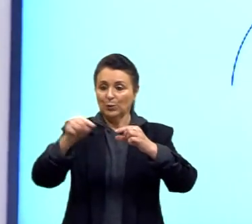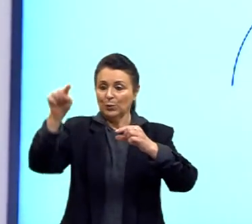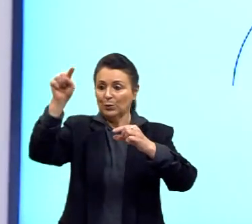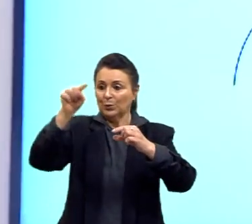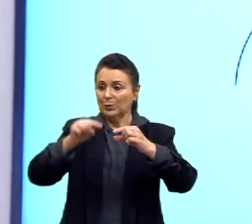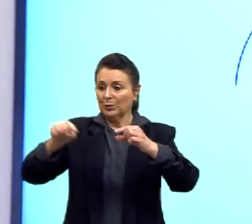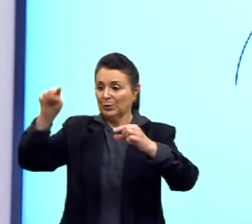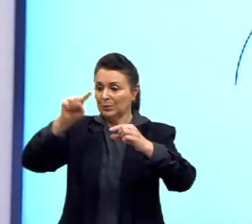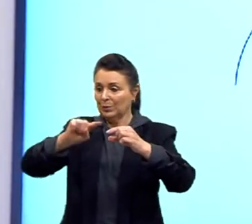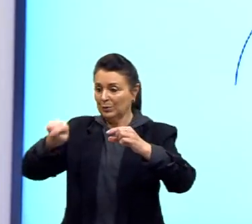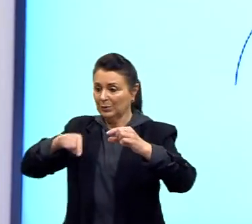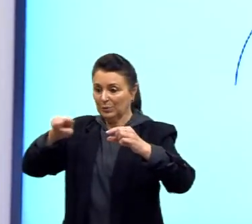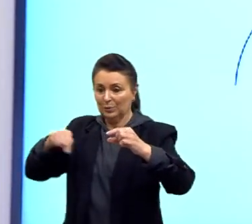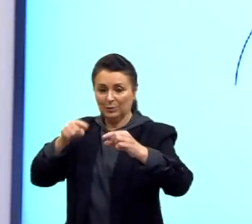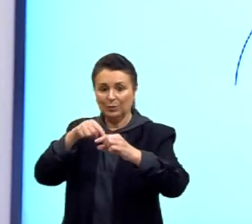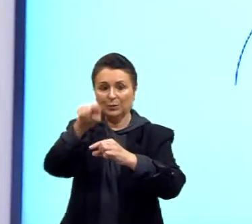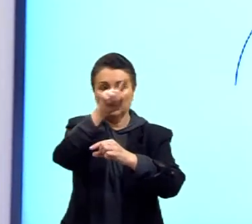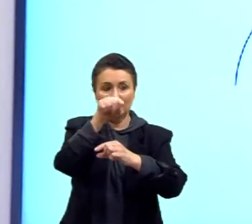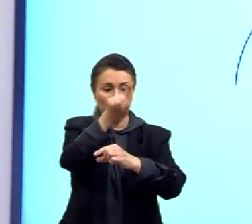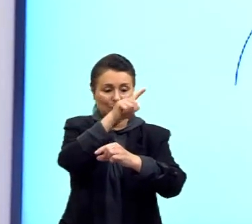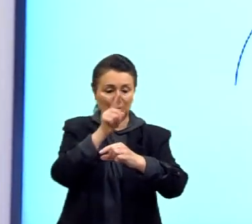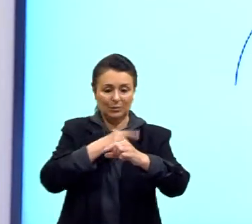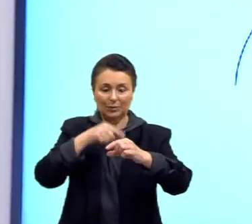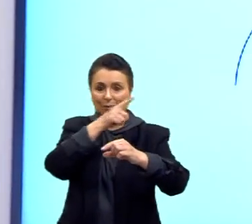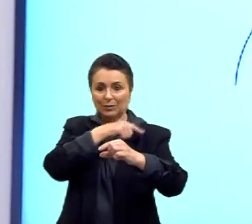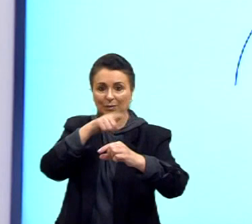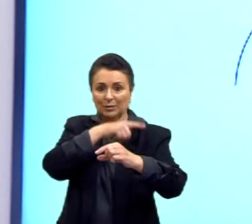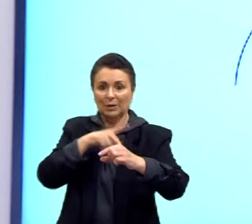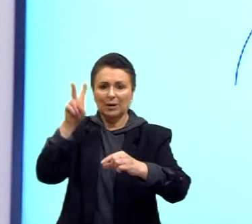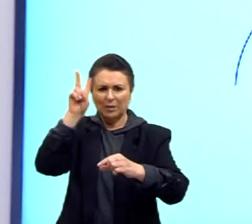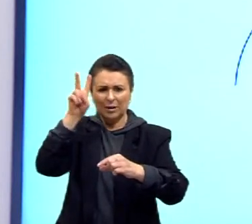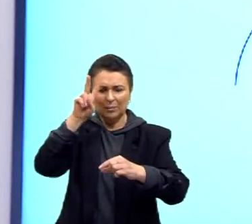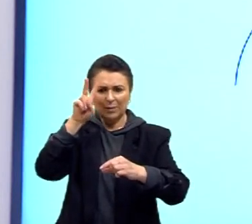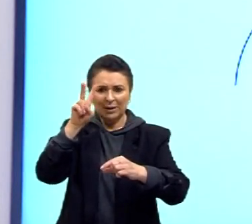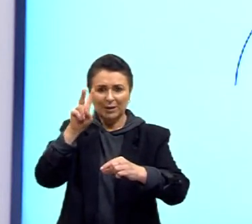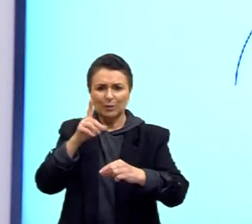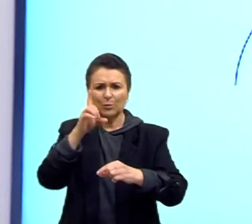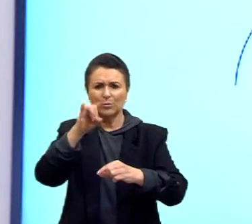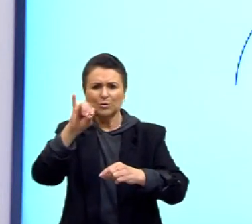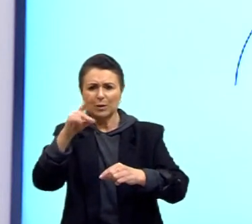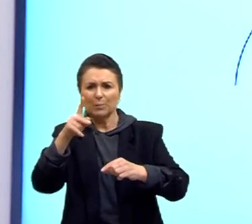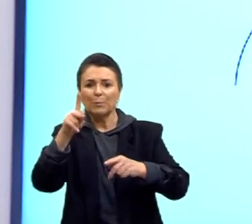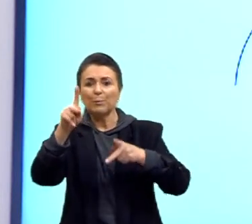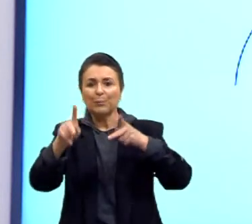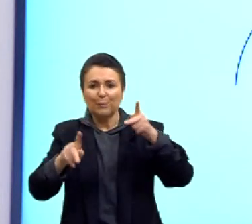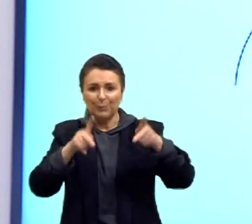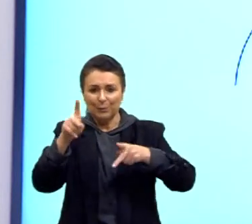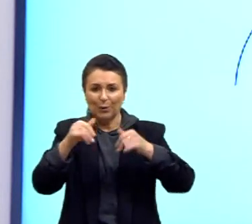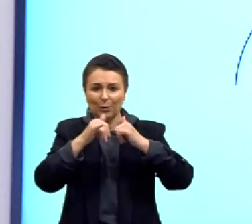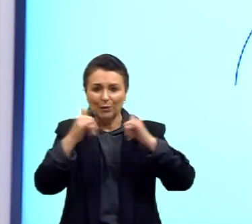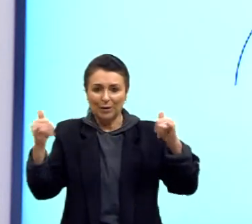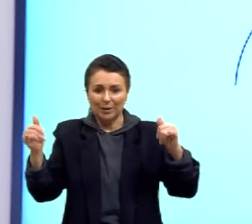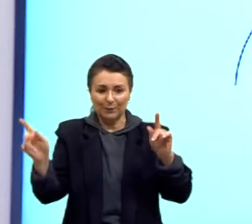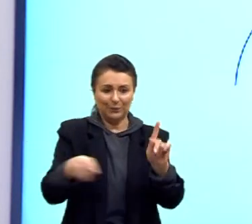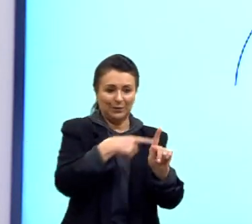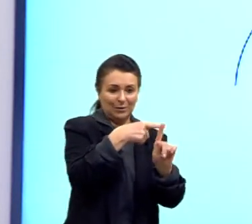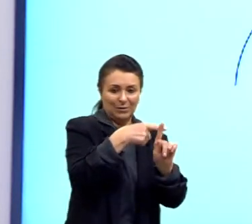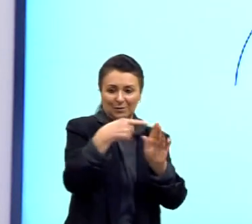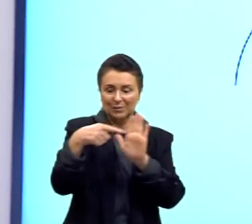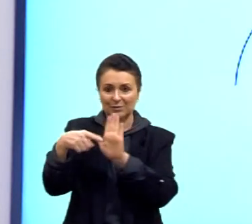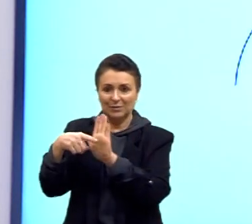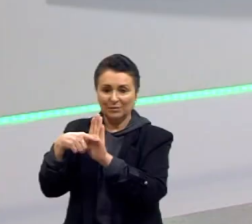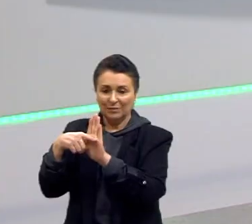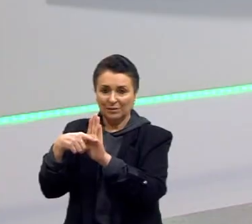um imã somente é como a gente via Lan dipolo elétrico é como se a gente tivesse uma carga positiva e uma negativa